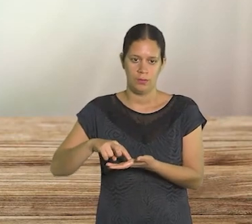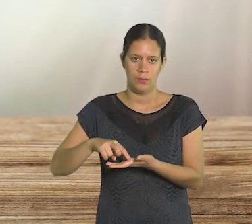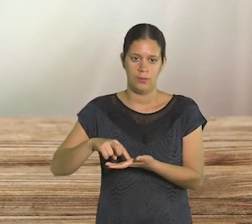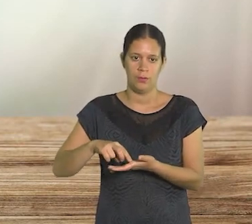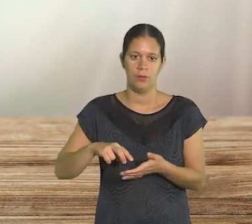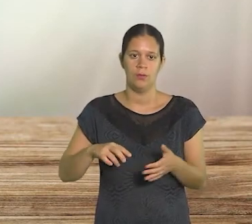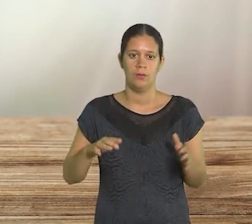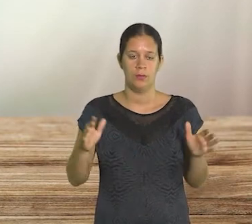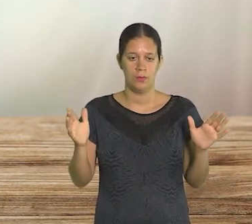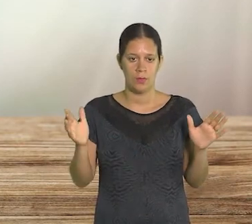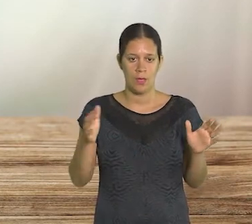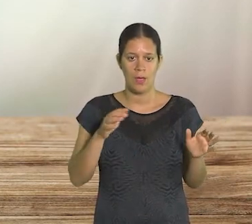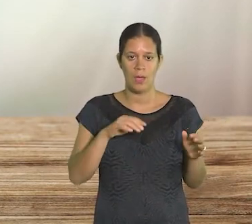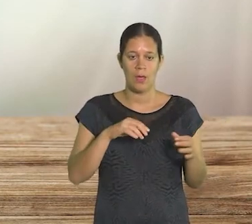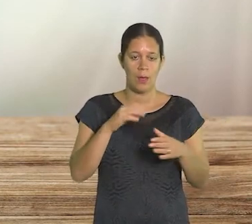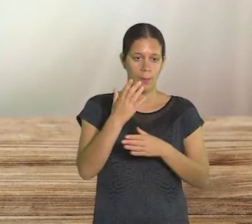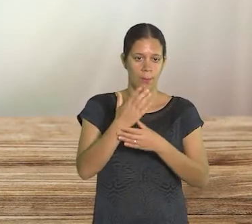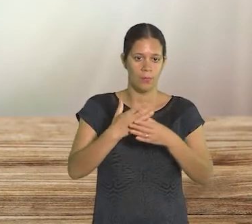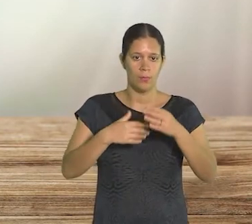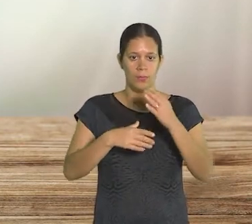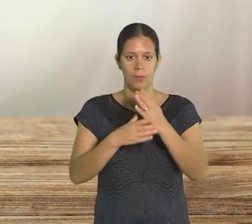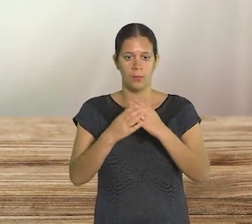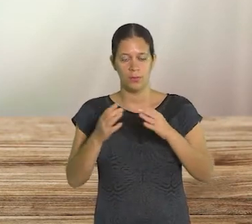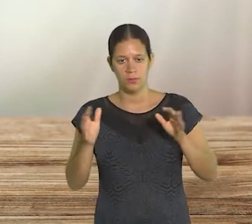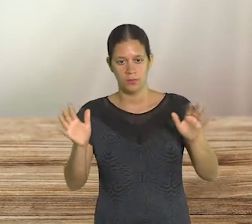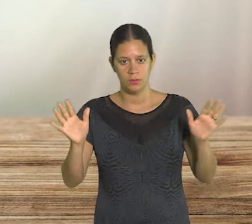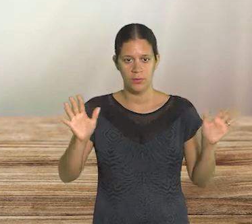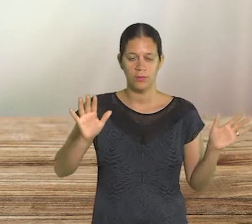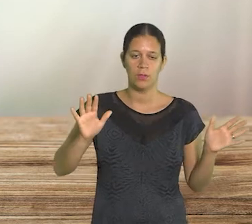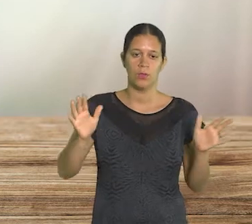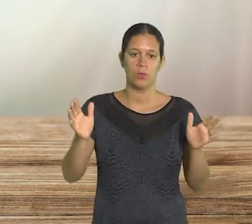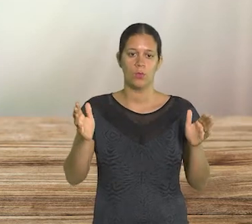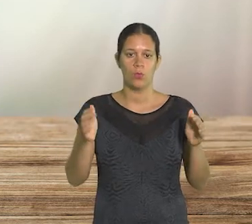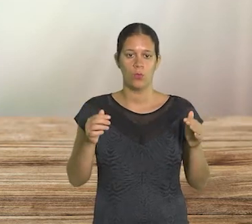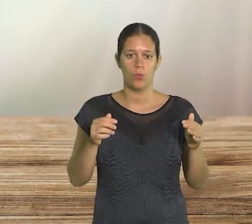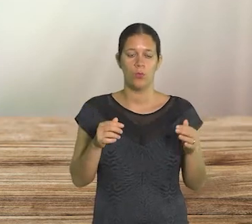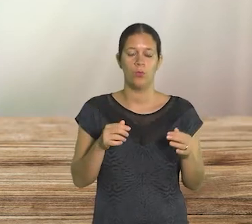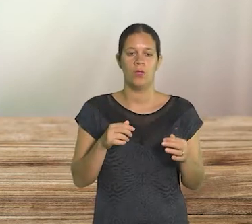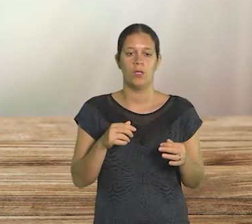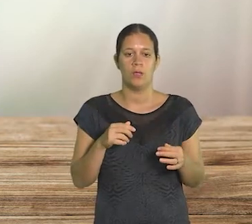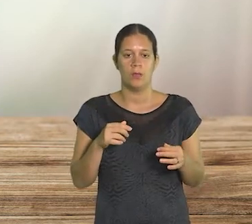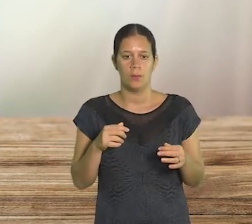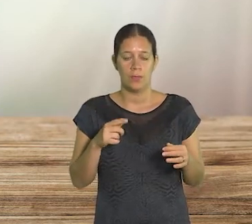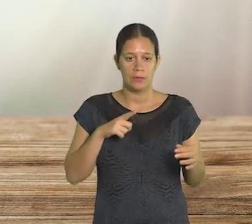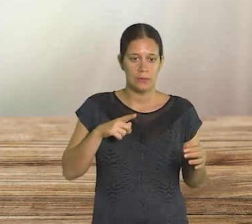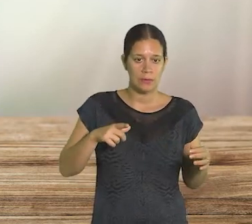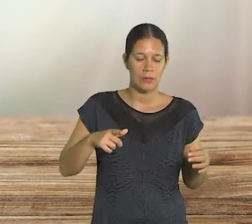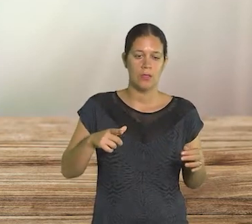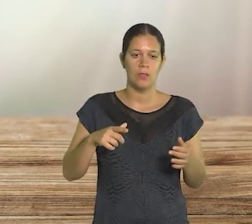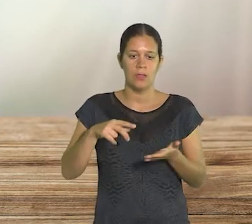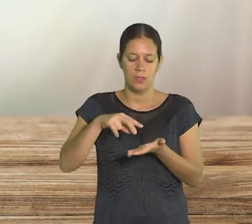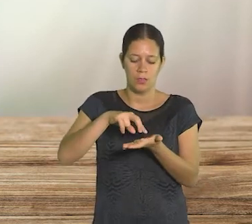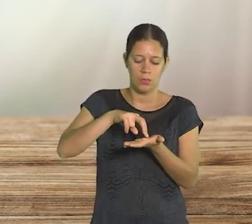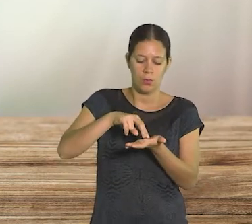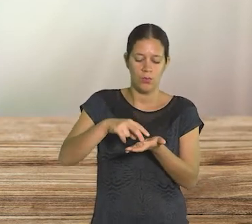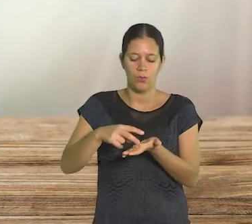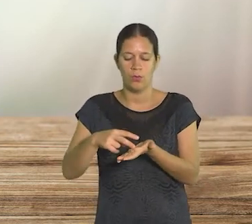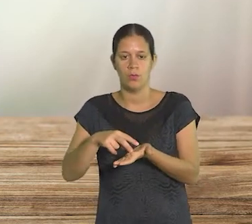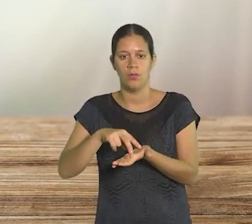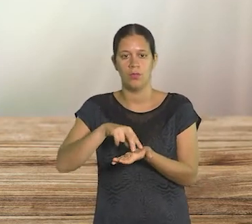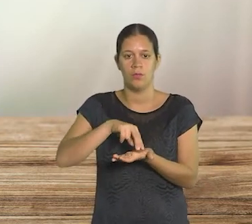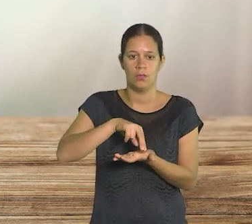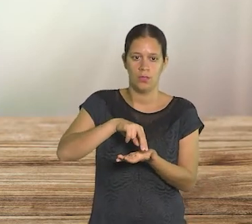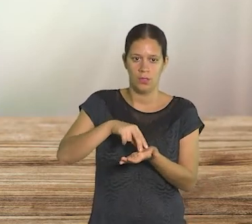ficam aqui, ó, em cima da linha da cabeça, aqui, ó. E vocês vão ajustando para saber, para equilibrar melhor. Então aqui,